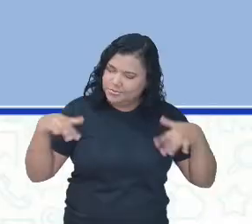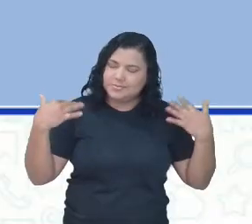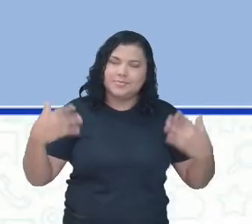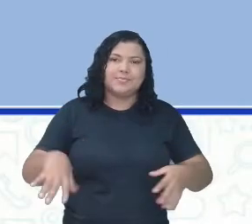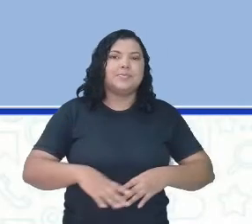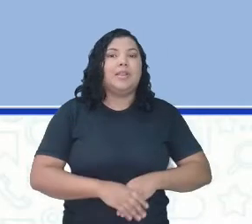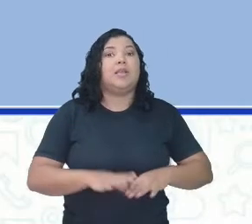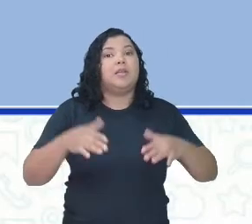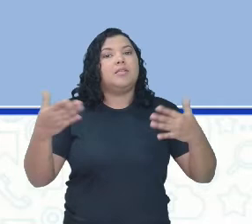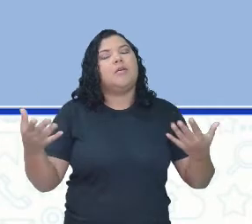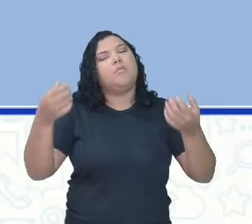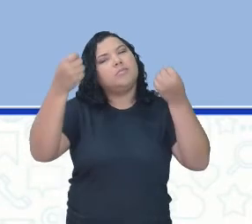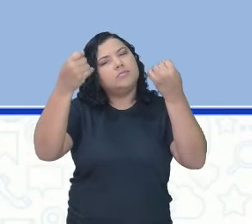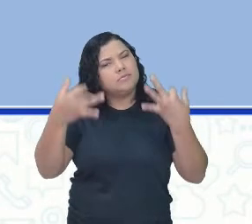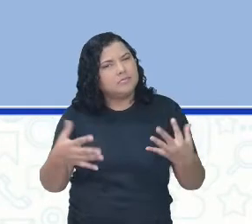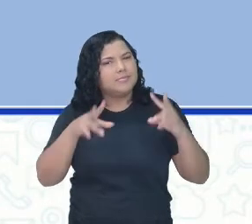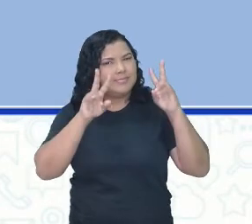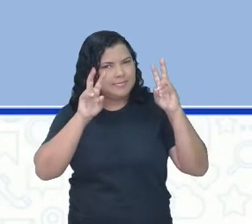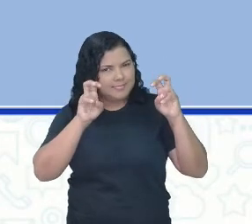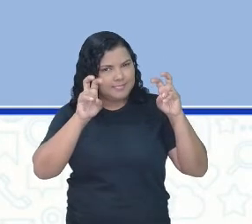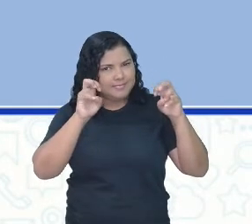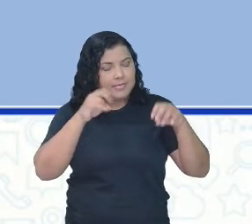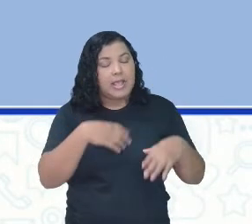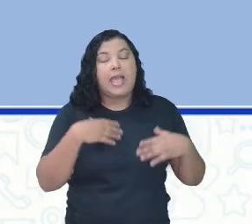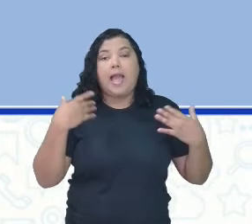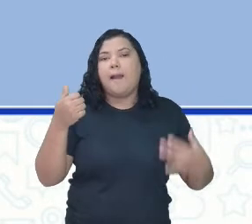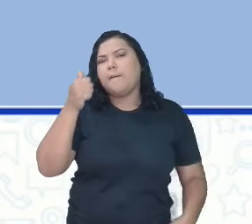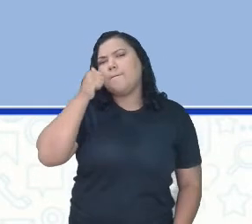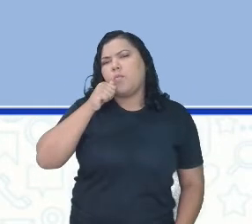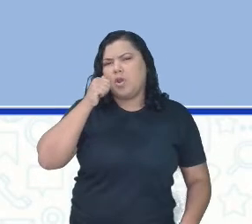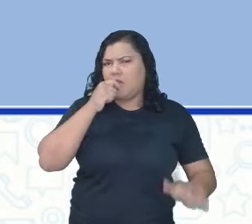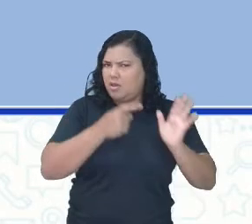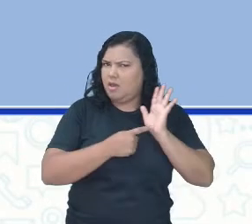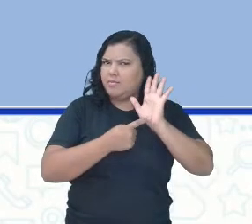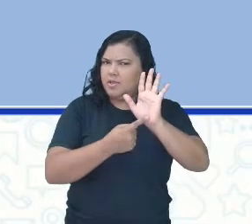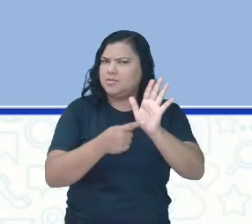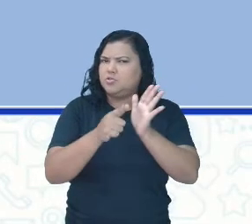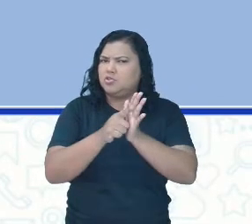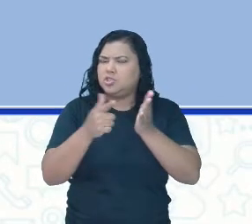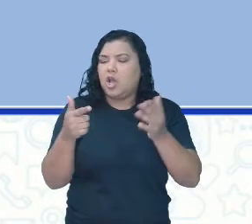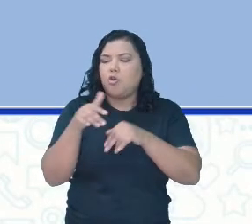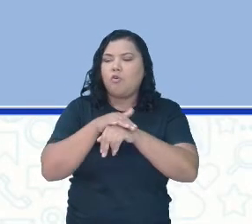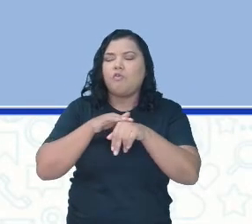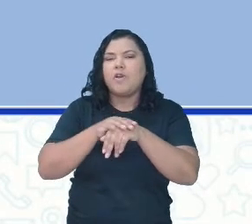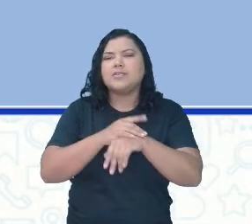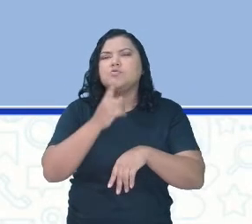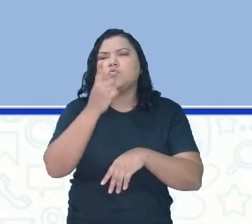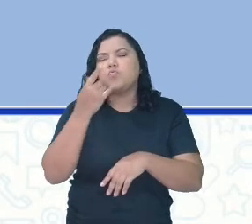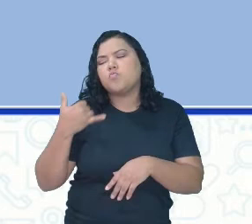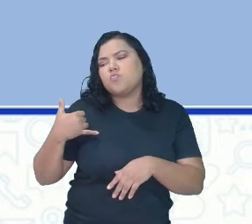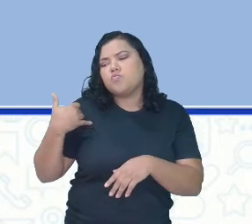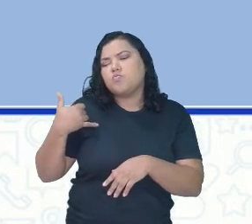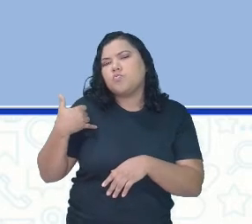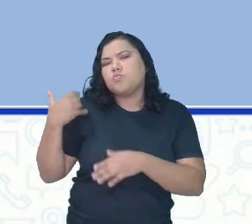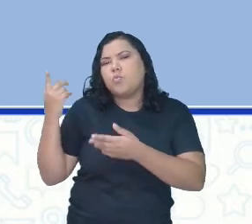Para falar do assunto, a apresentadora conversa com um jovem de 11 anos.